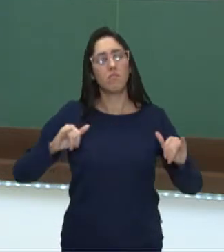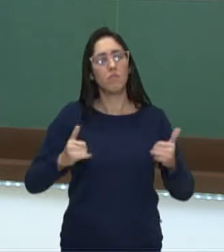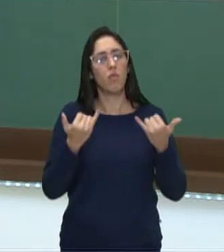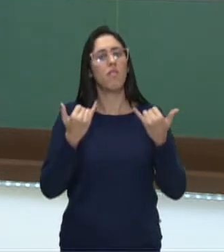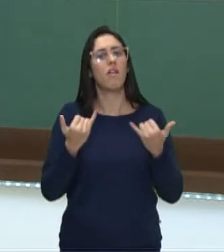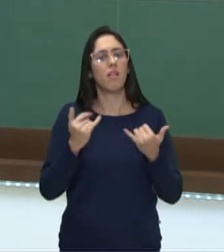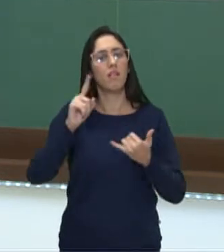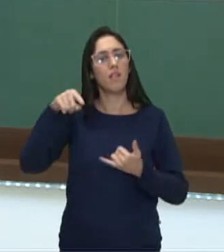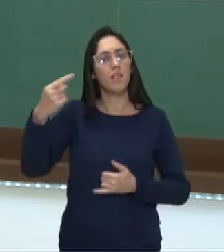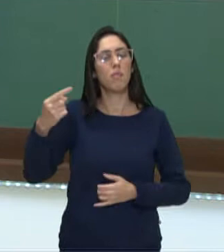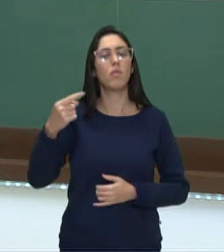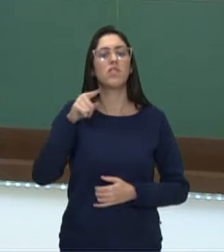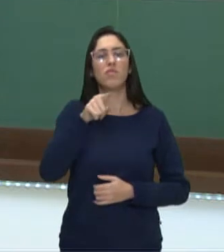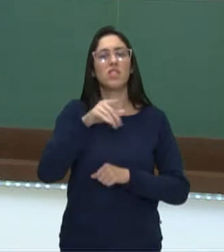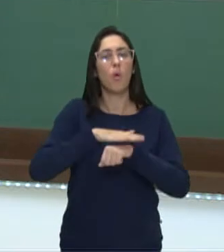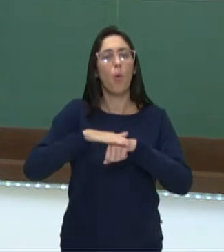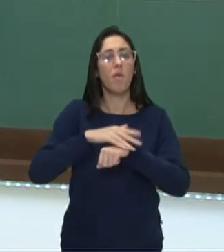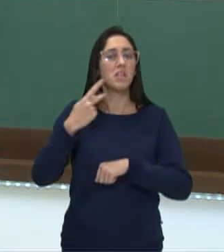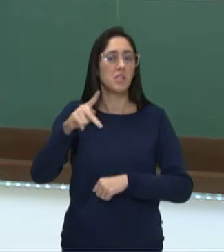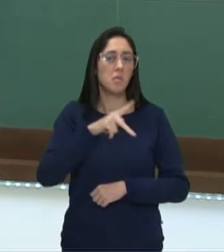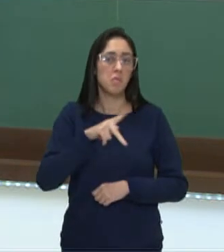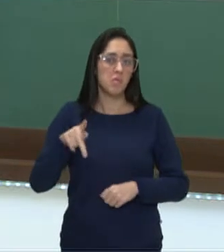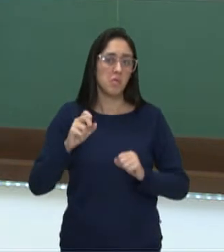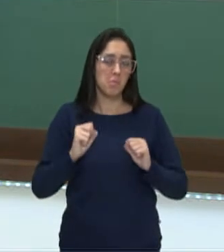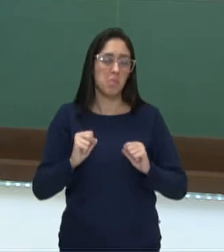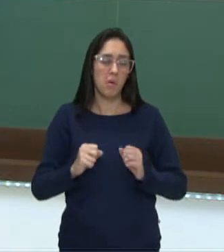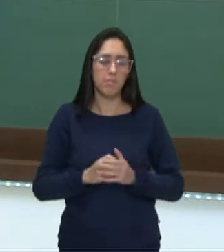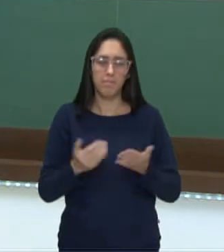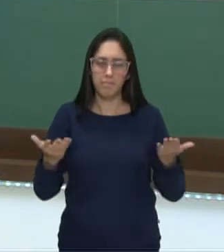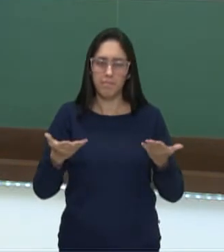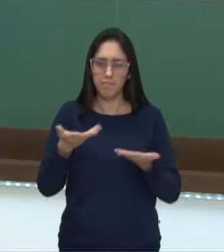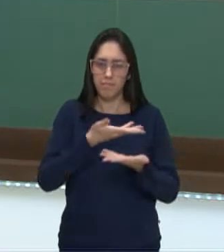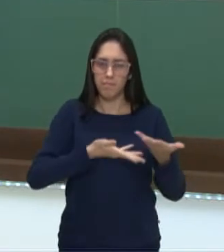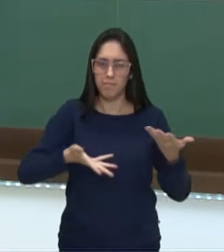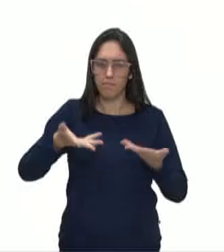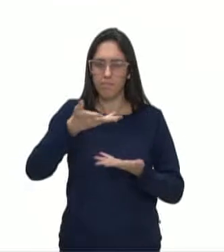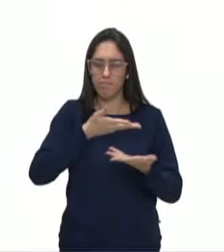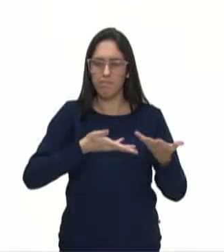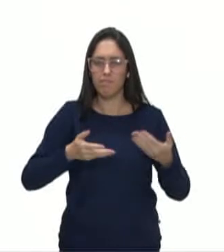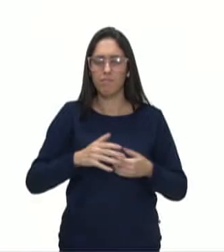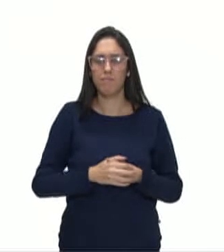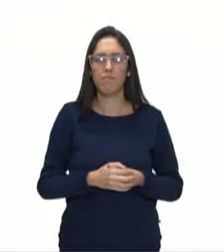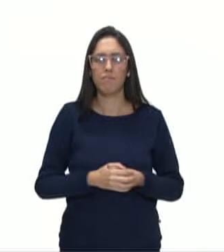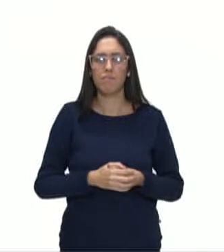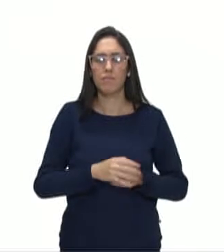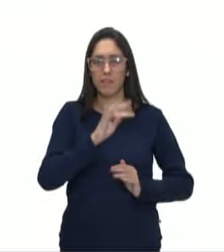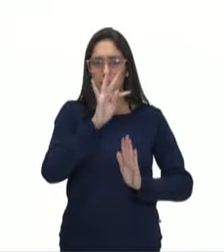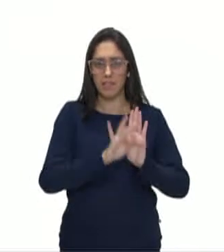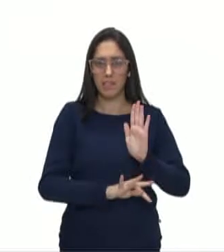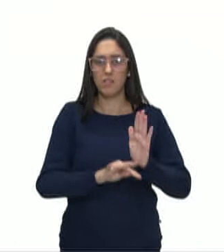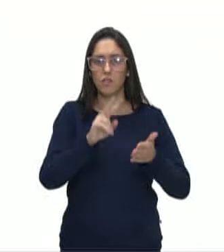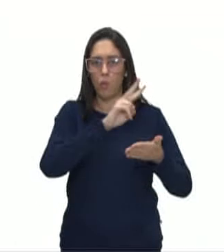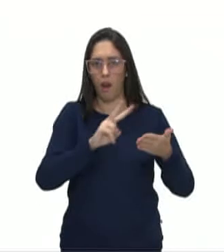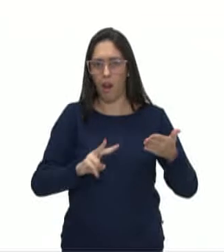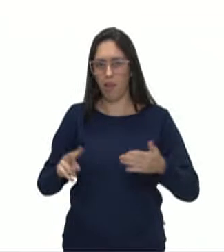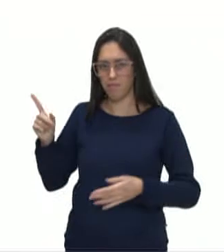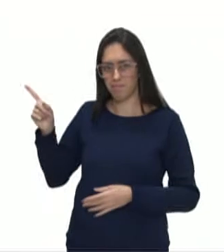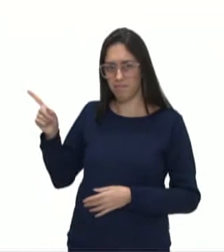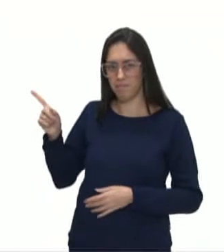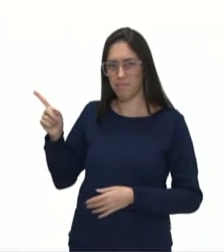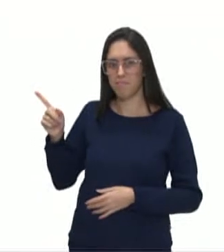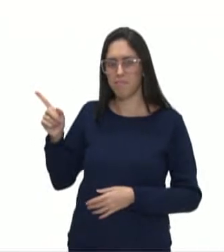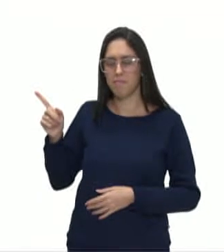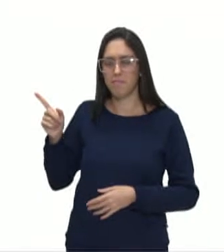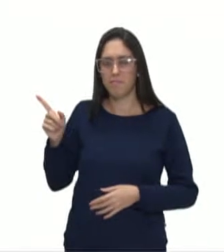conversar depois com o seu professor. Beleza? Vamos interagir. Começando a leitura. Vivir em um